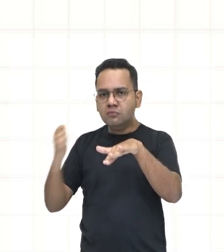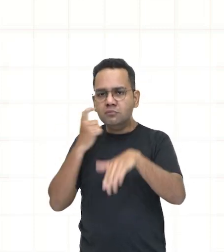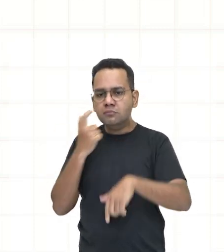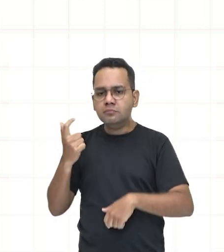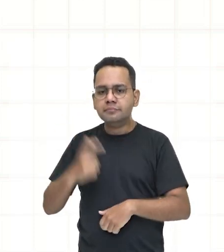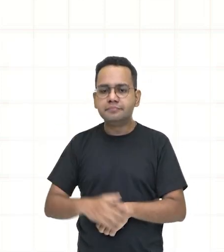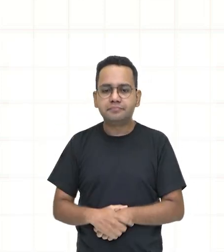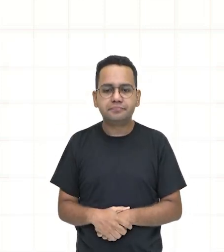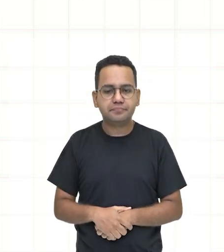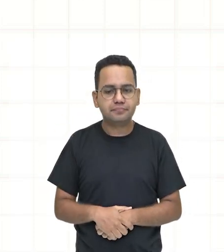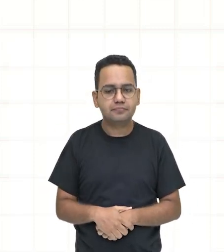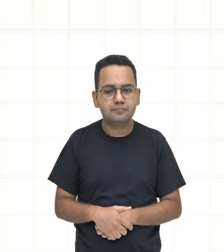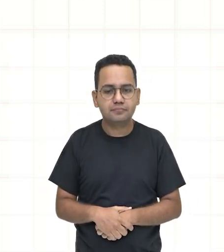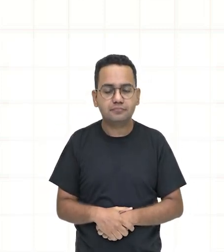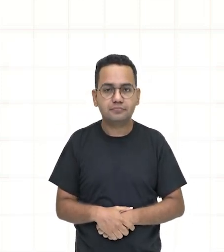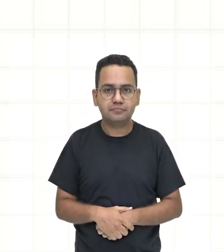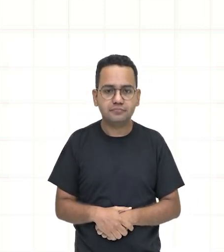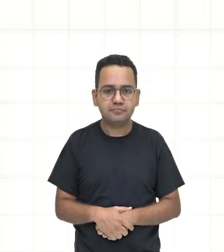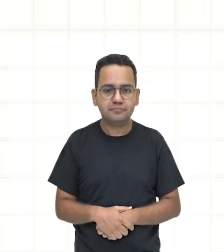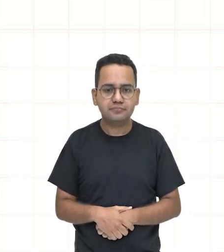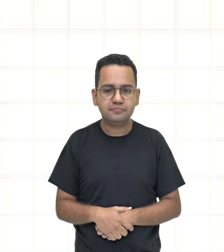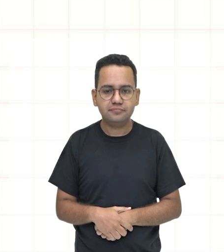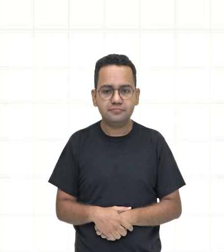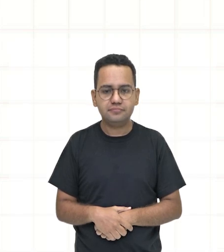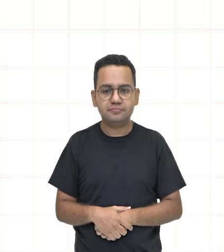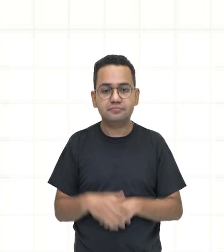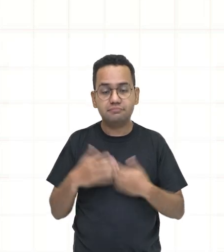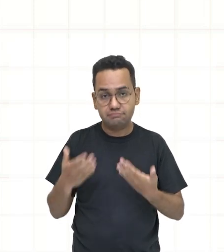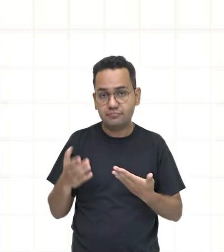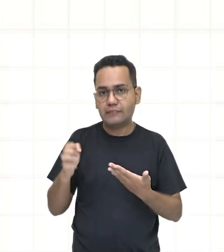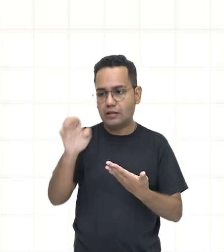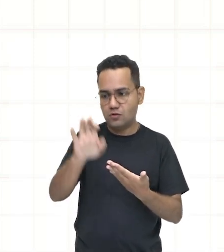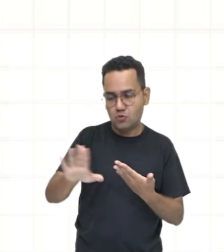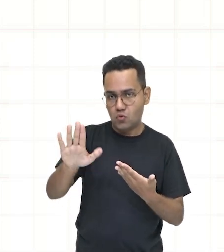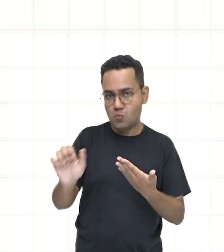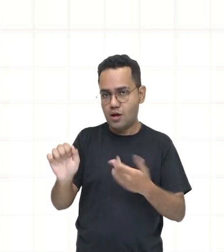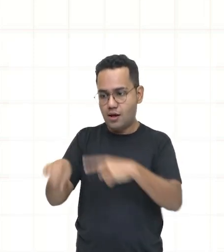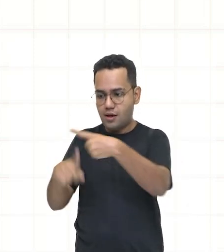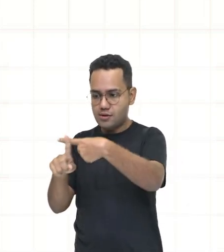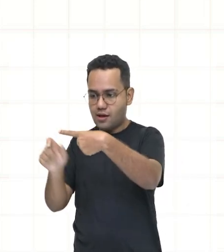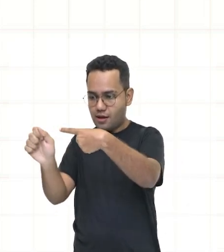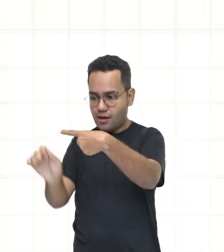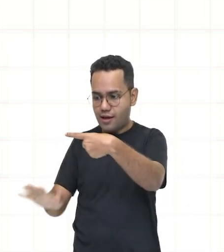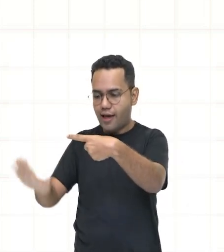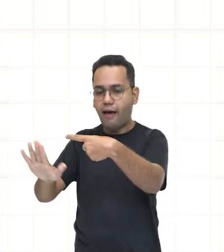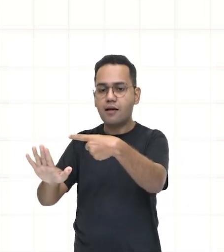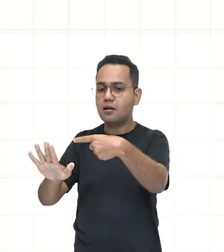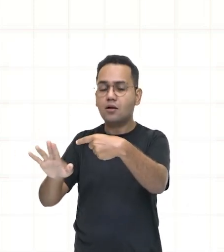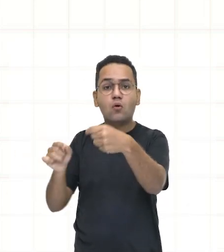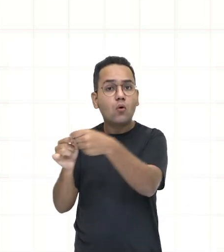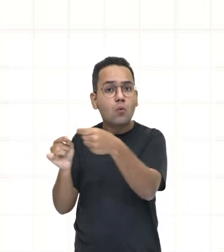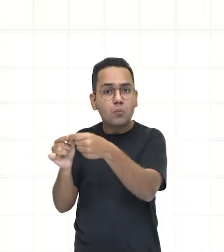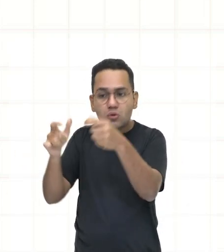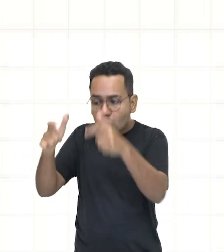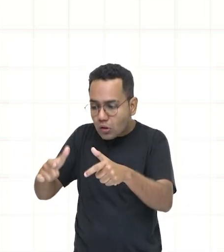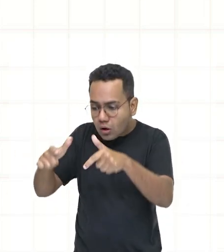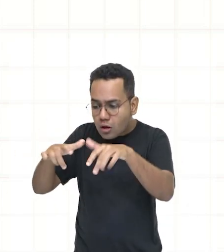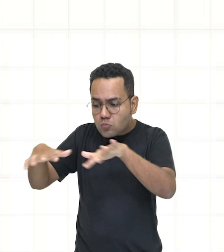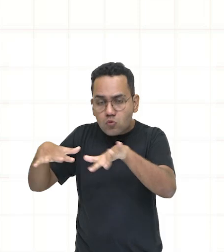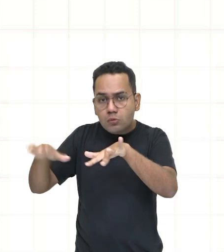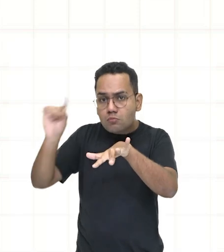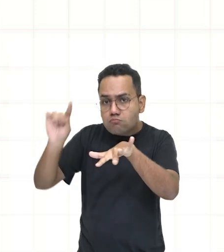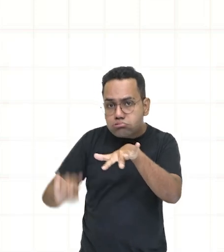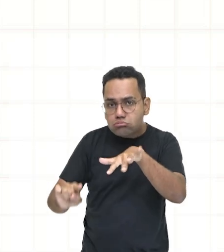aqui. Então a gente vê aí que toda a Europa e toda a Ásia estão sobre uma mesma placa. Isso faz com